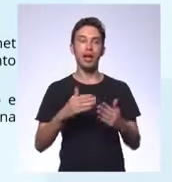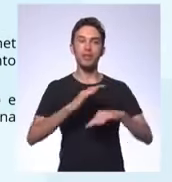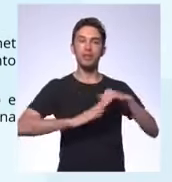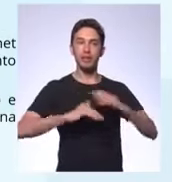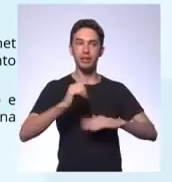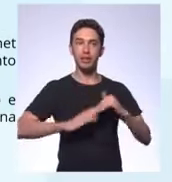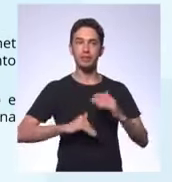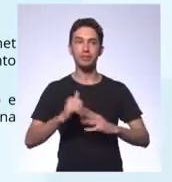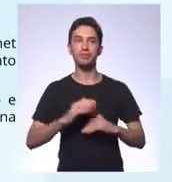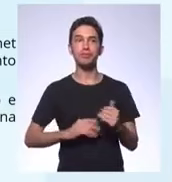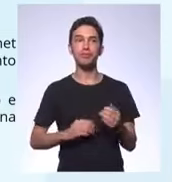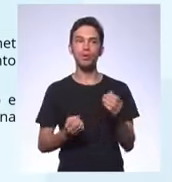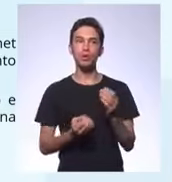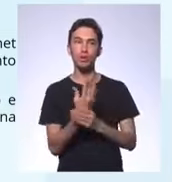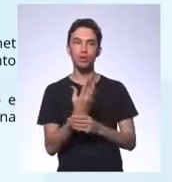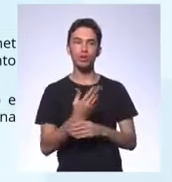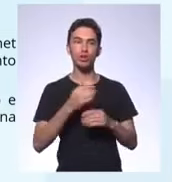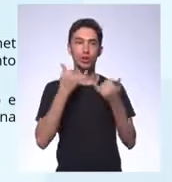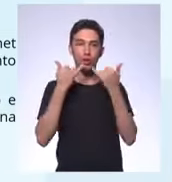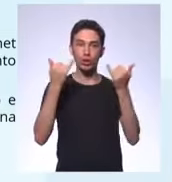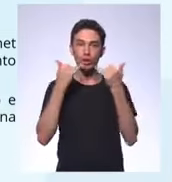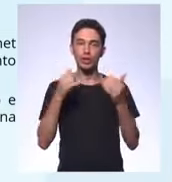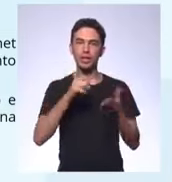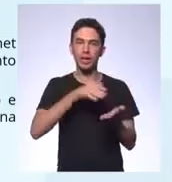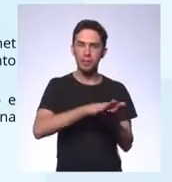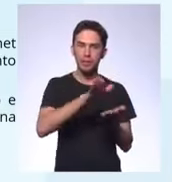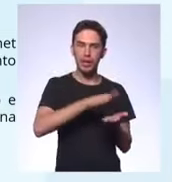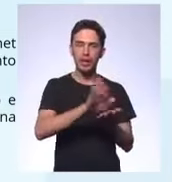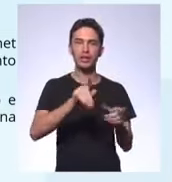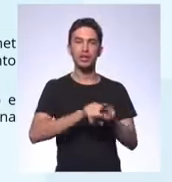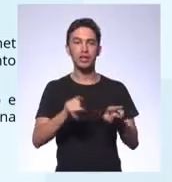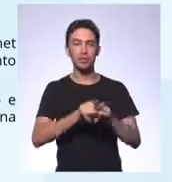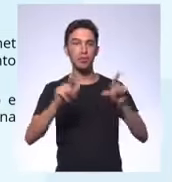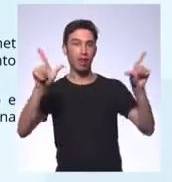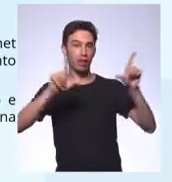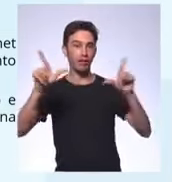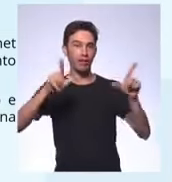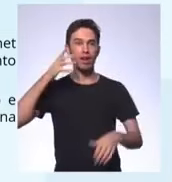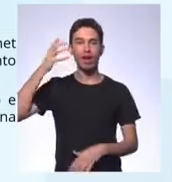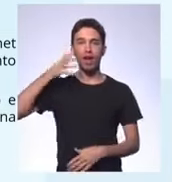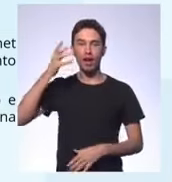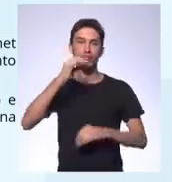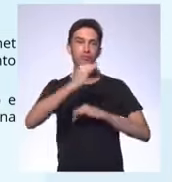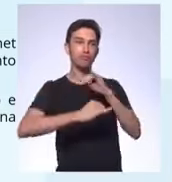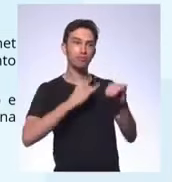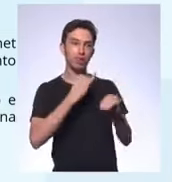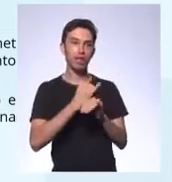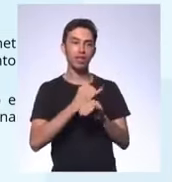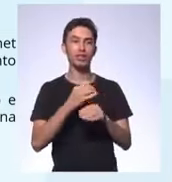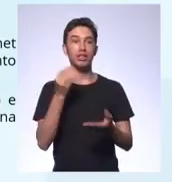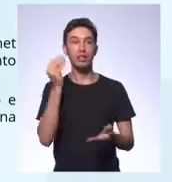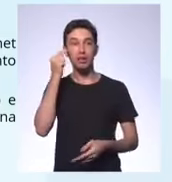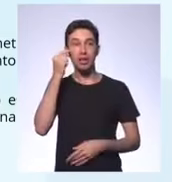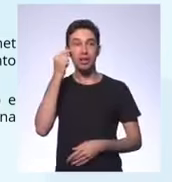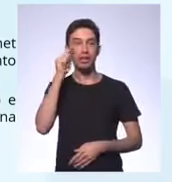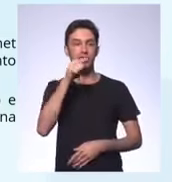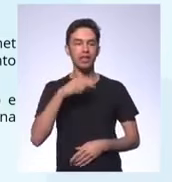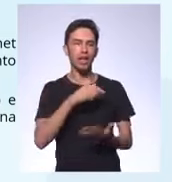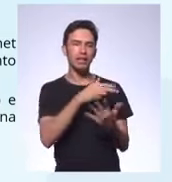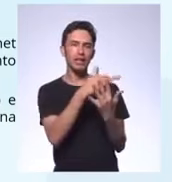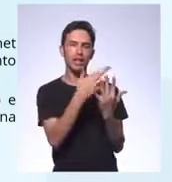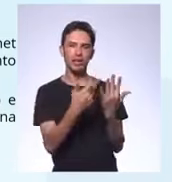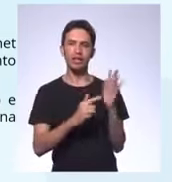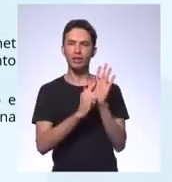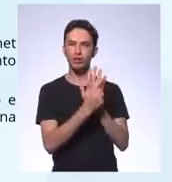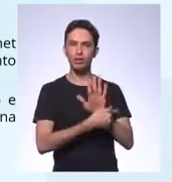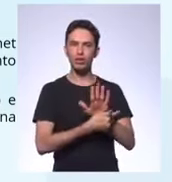Habilidades: produzir notícia impressa e para a TV, rádio e internet, tendo em vista